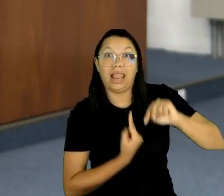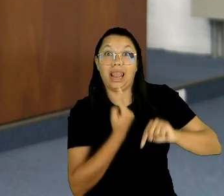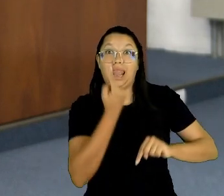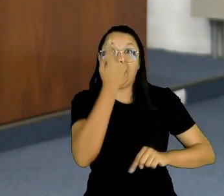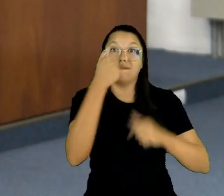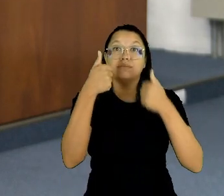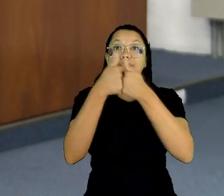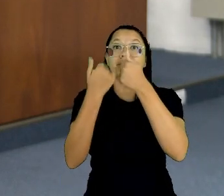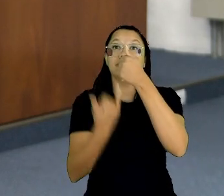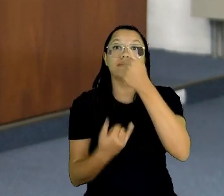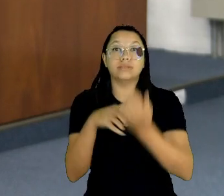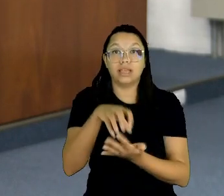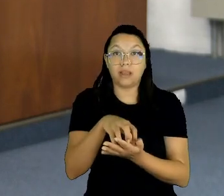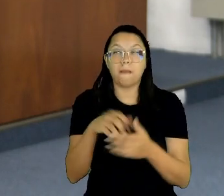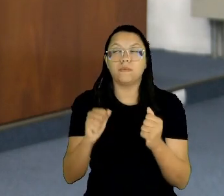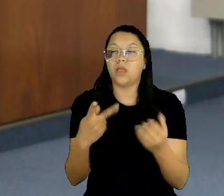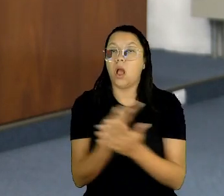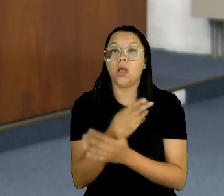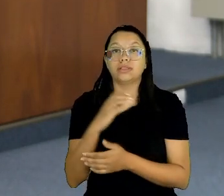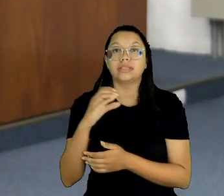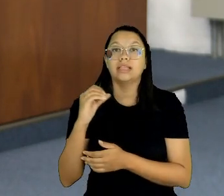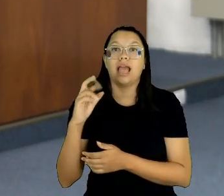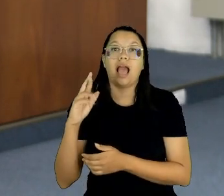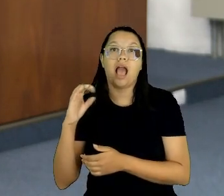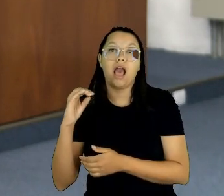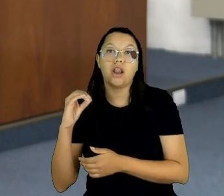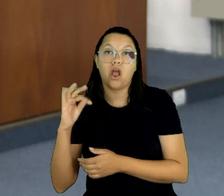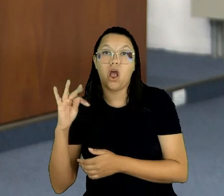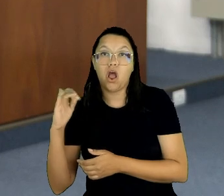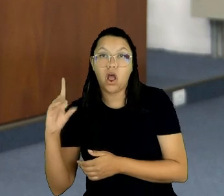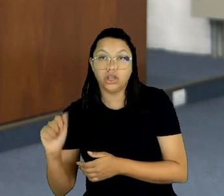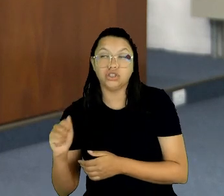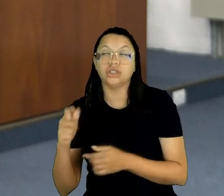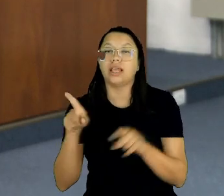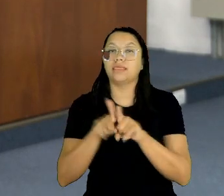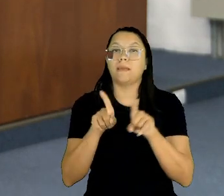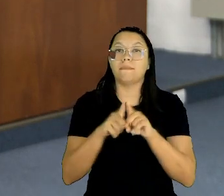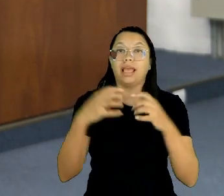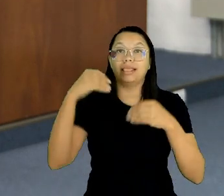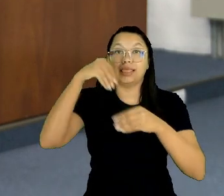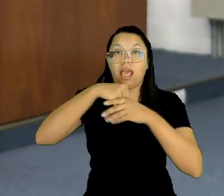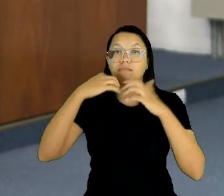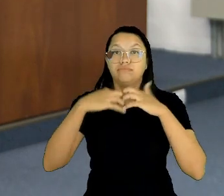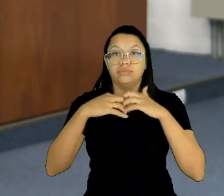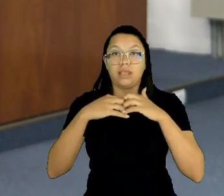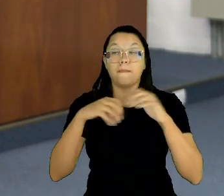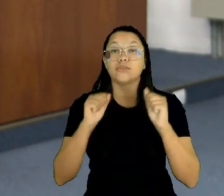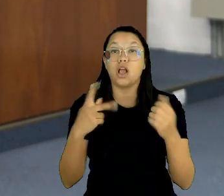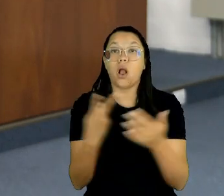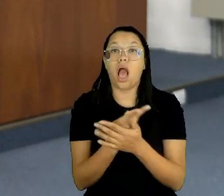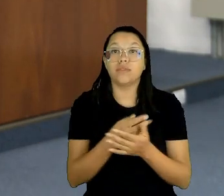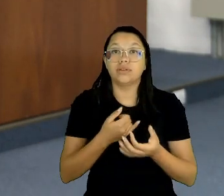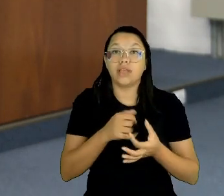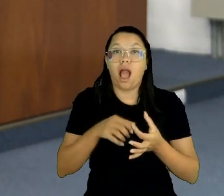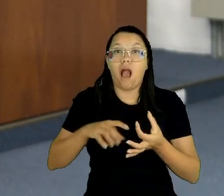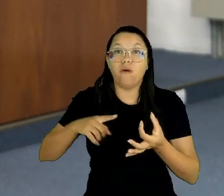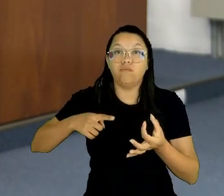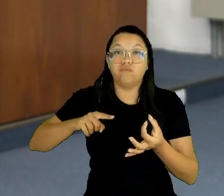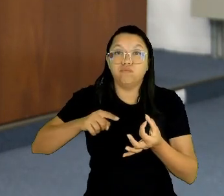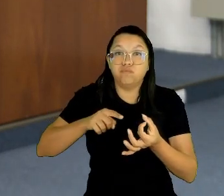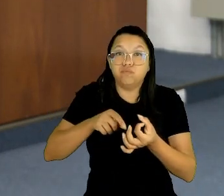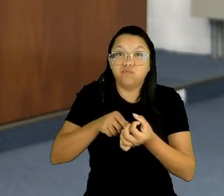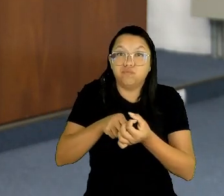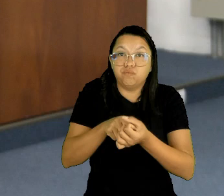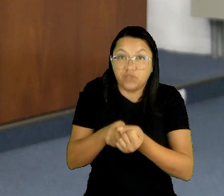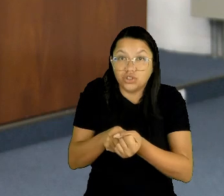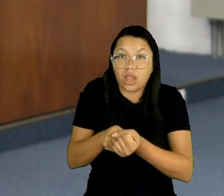Pode acontecer na carótida ou em algum vaso lá dentro do cérebro. Pode acontecer tanto da artéria fechar quanto da artéria